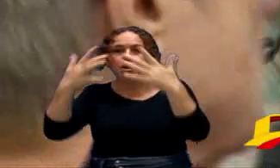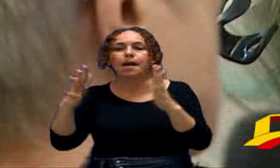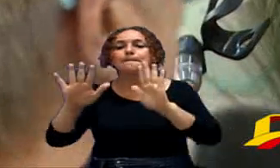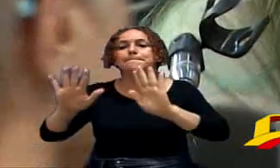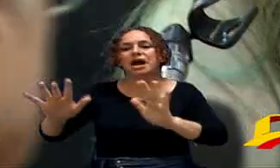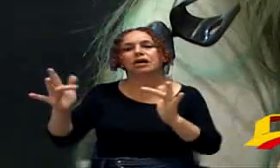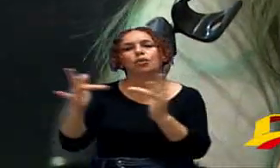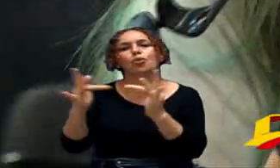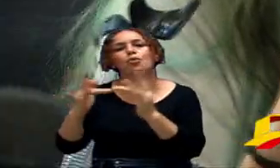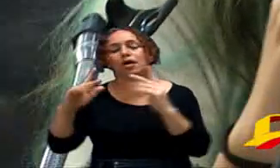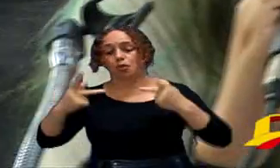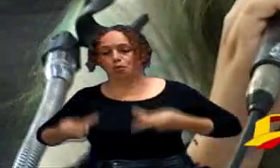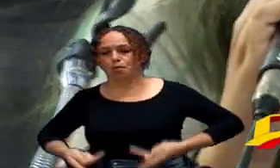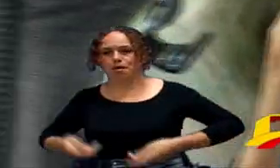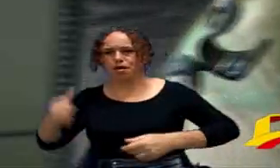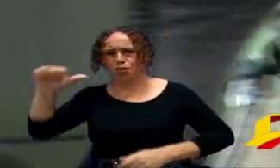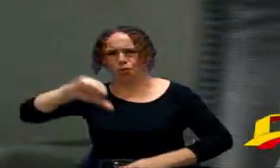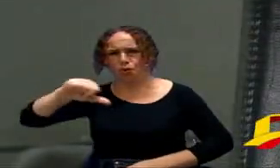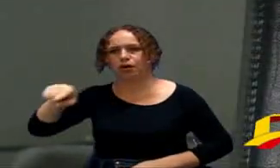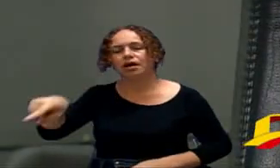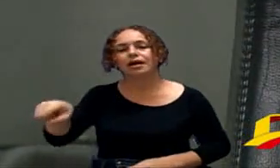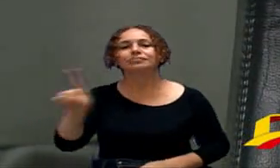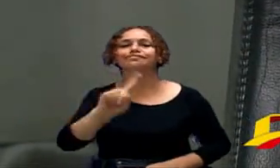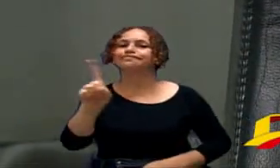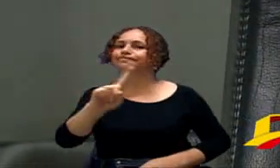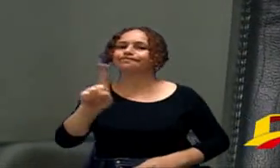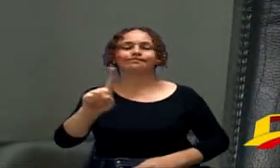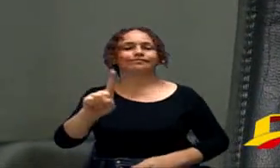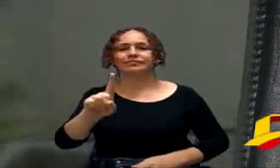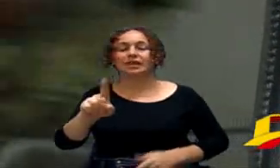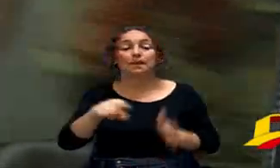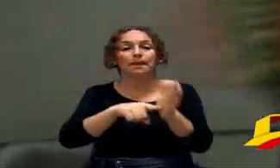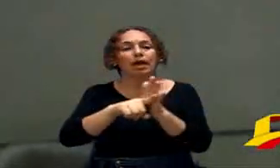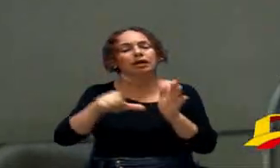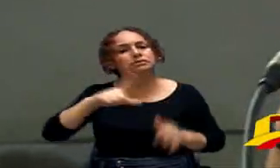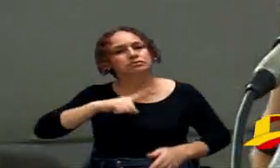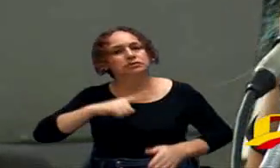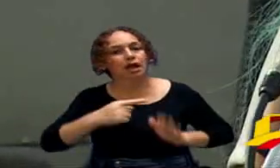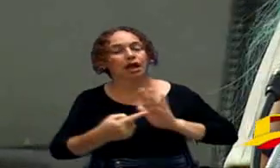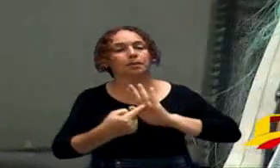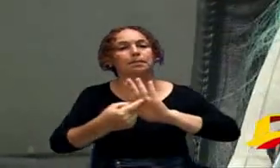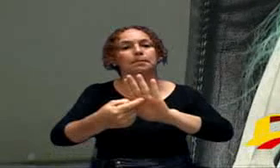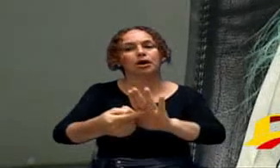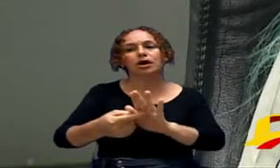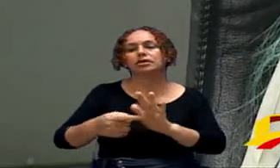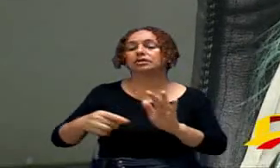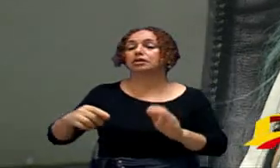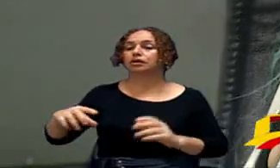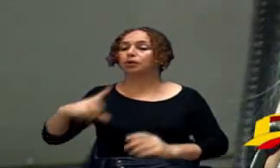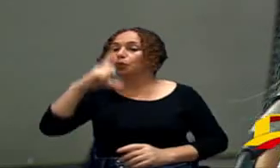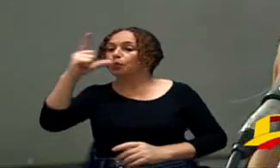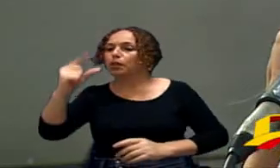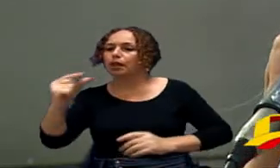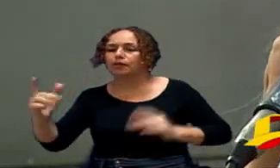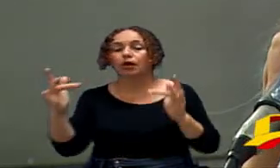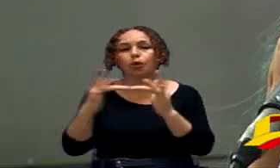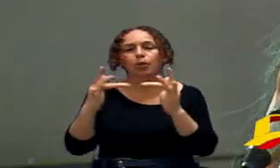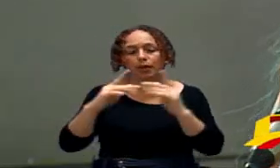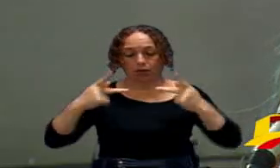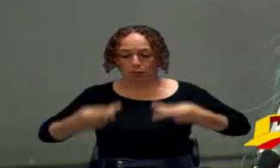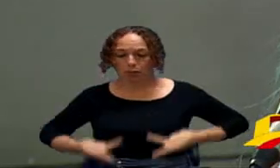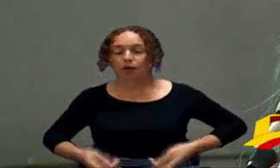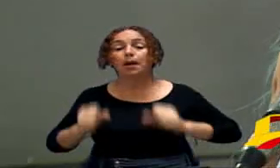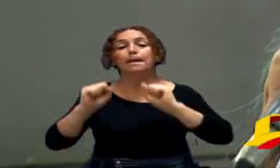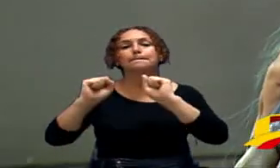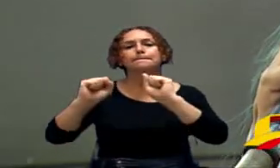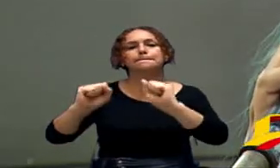para esse animal. Existem pesquisas que indicam que um contato bem induzido com os visitantes dentro de um zoológico podem diminuir o que a gente